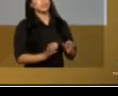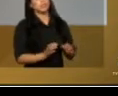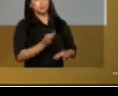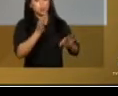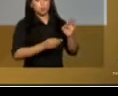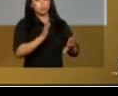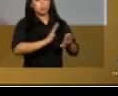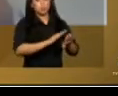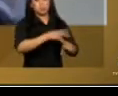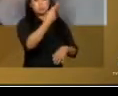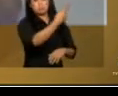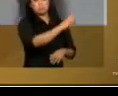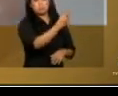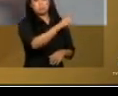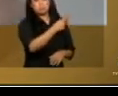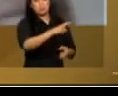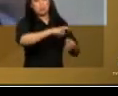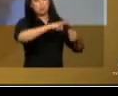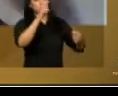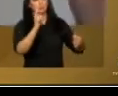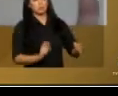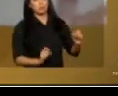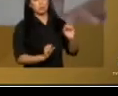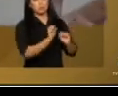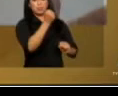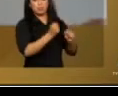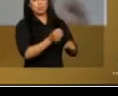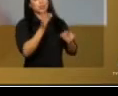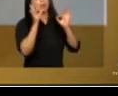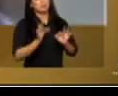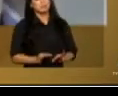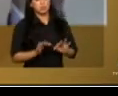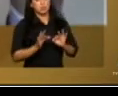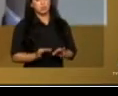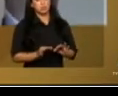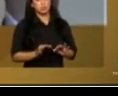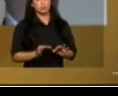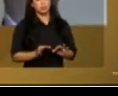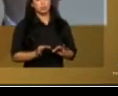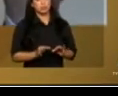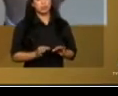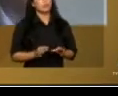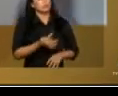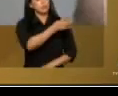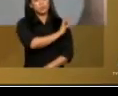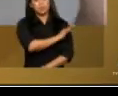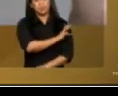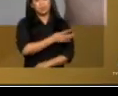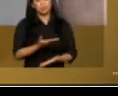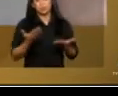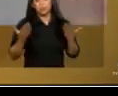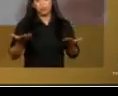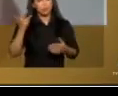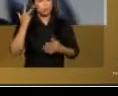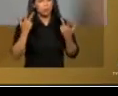jurídica própria, já com as suas instalações montadas e com o seu corpo de técnicos? Qualquer pessoa